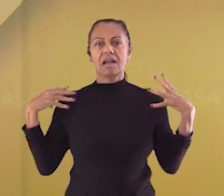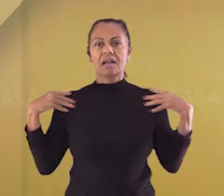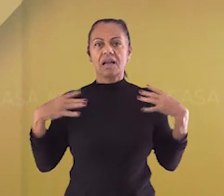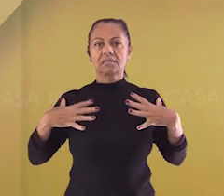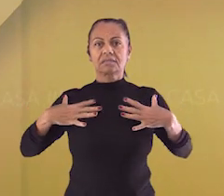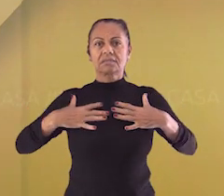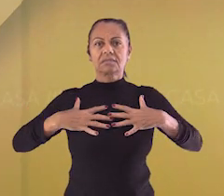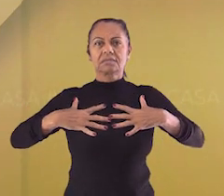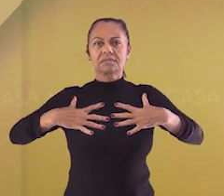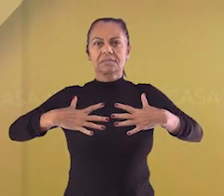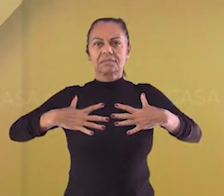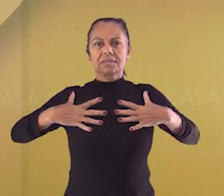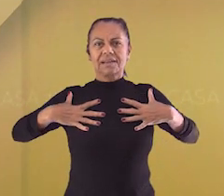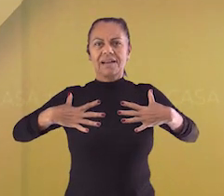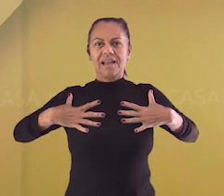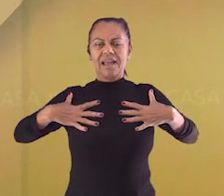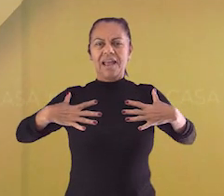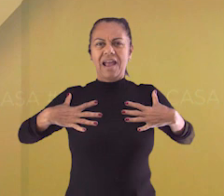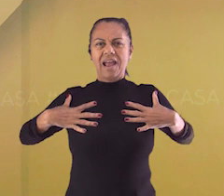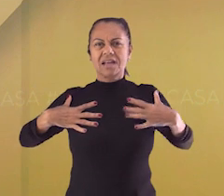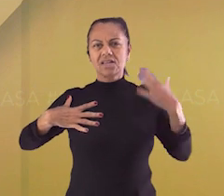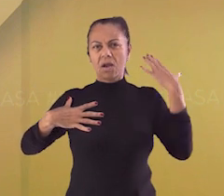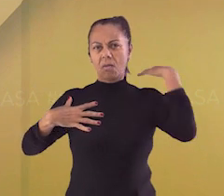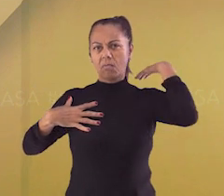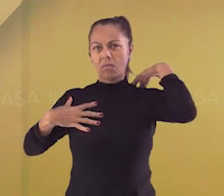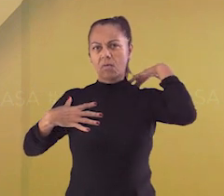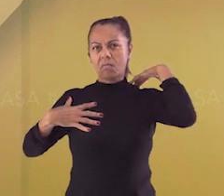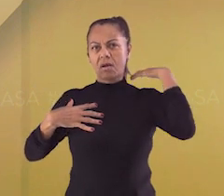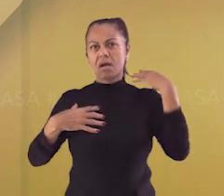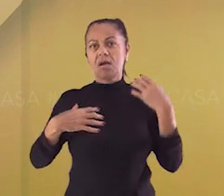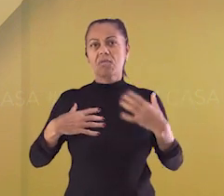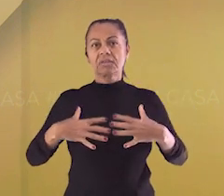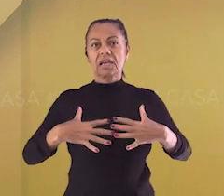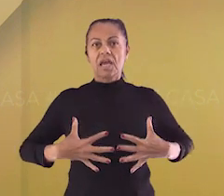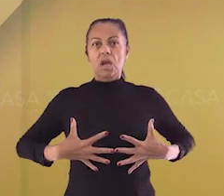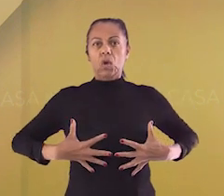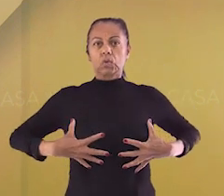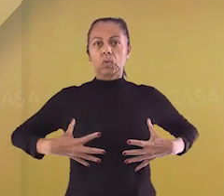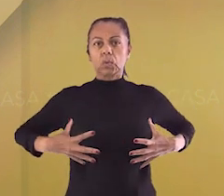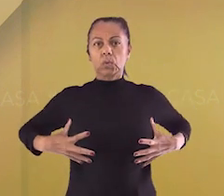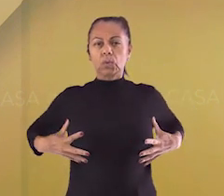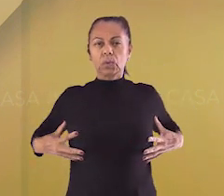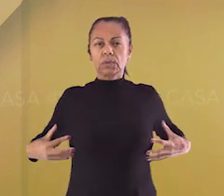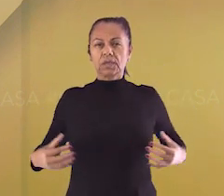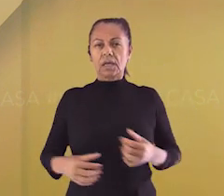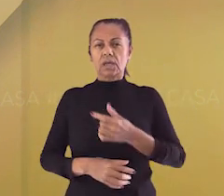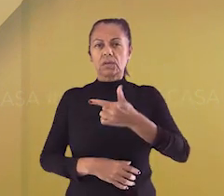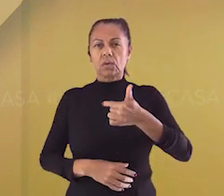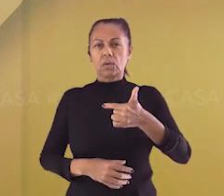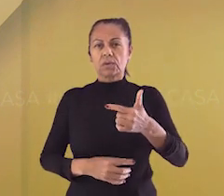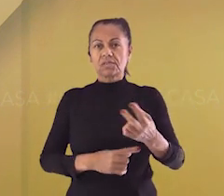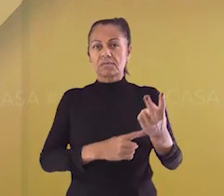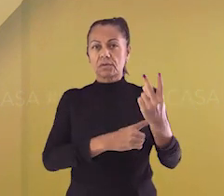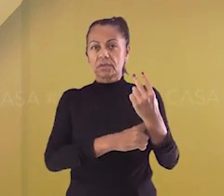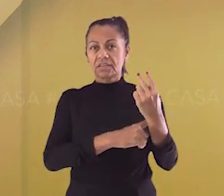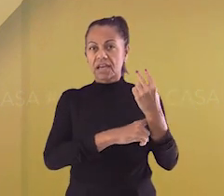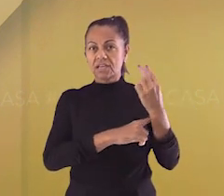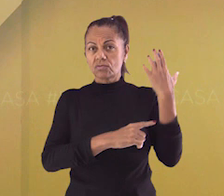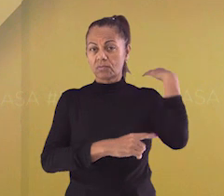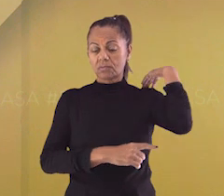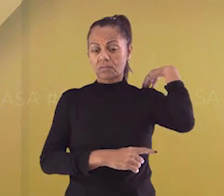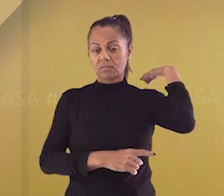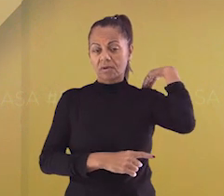pela caixa torácica, que protege os nossos pulmões com 12 costelas, e o osso